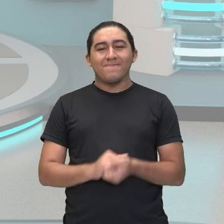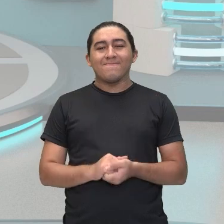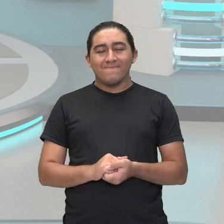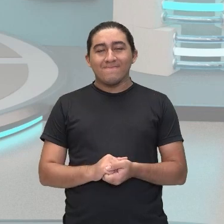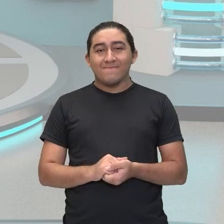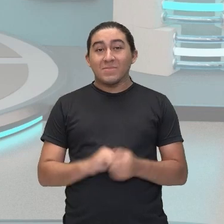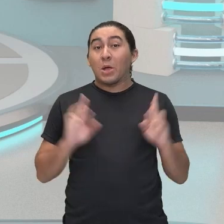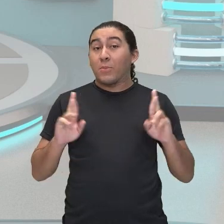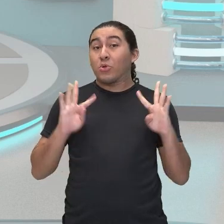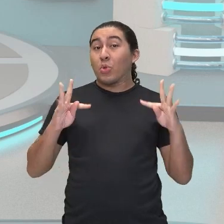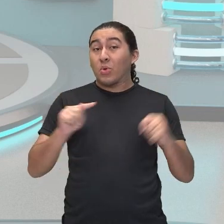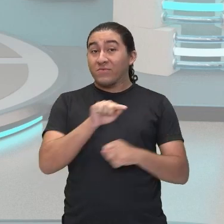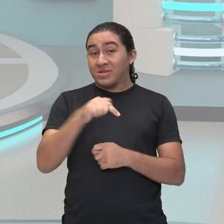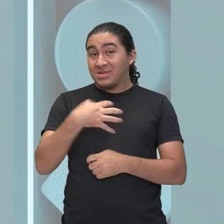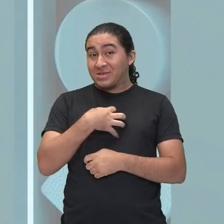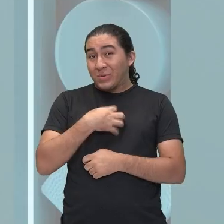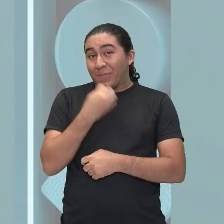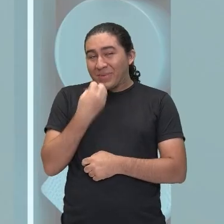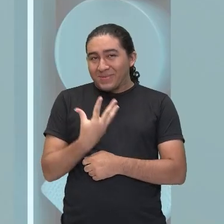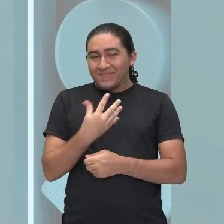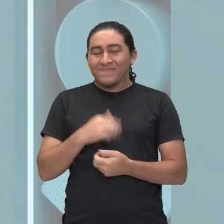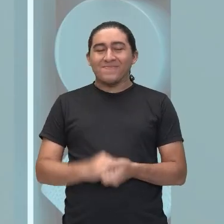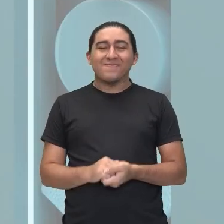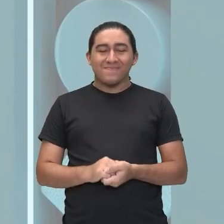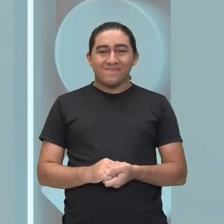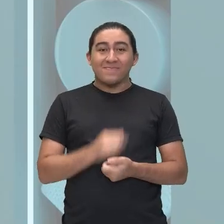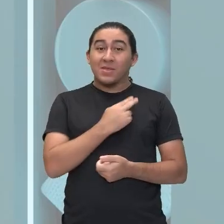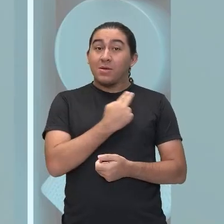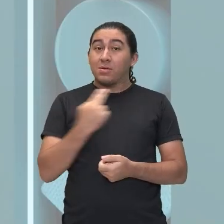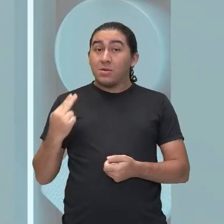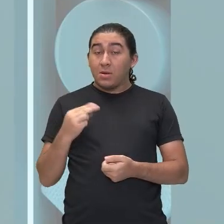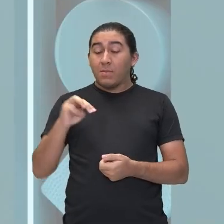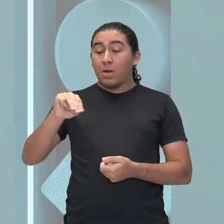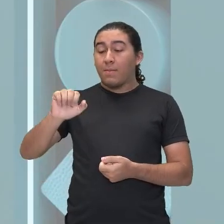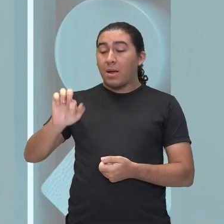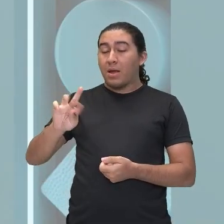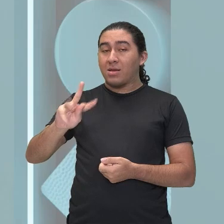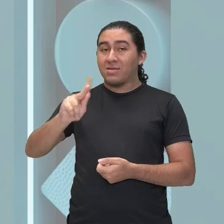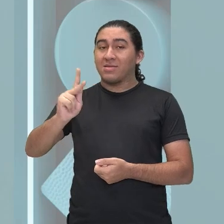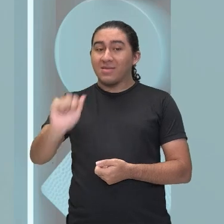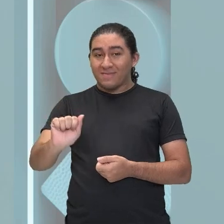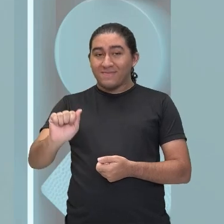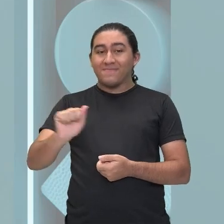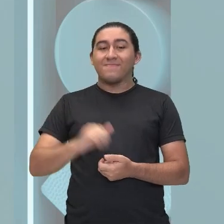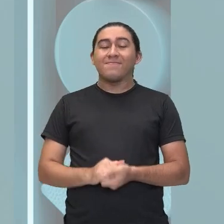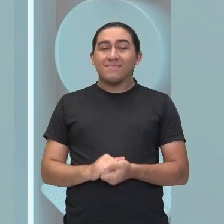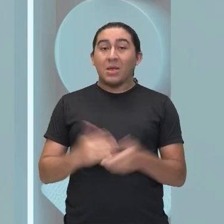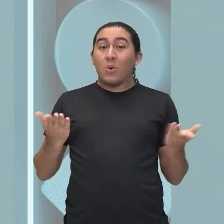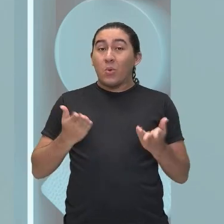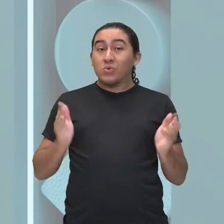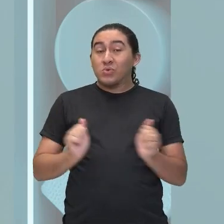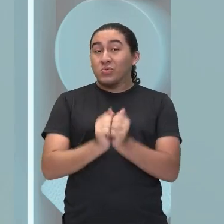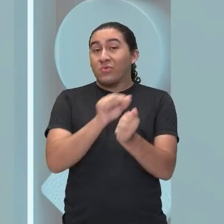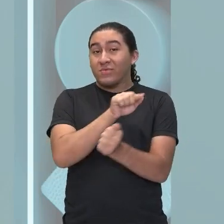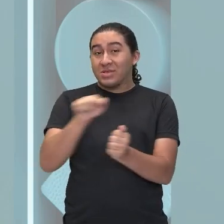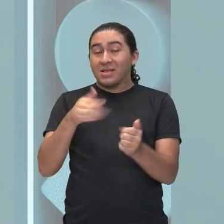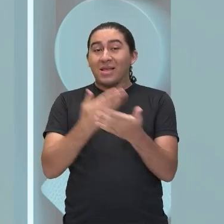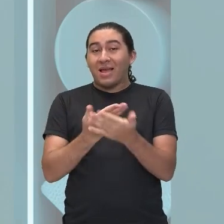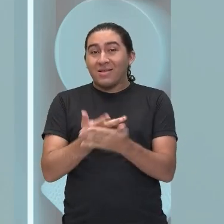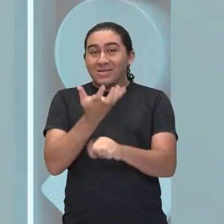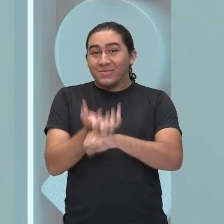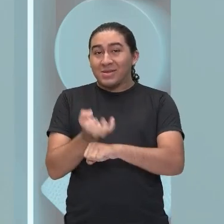Espero que todos estejam bem. Sou a professora Marta Patrícia e hoje estarei com vocês na aula de